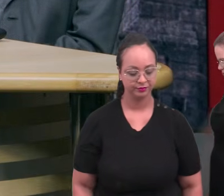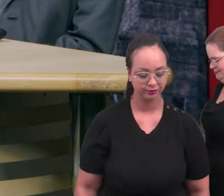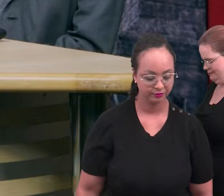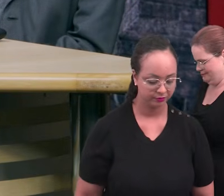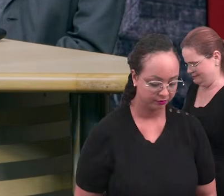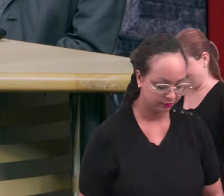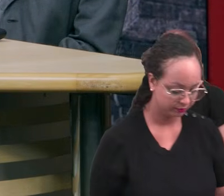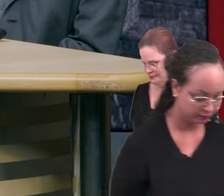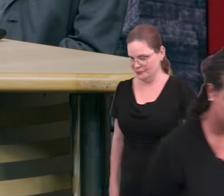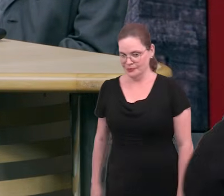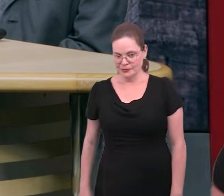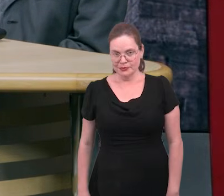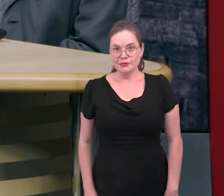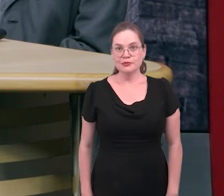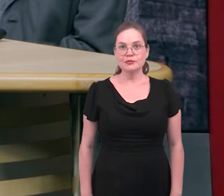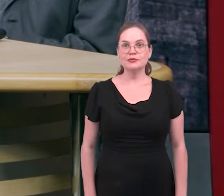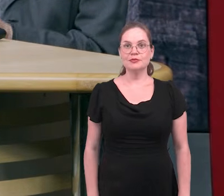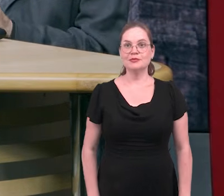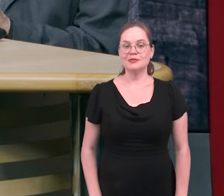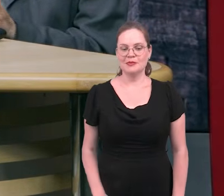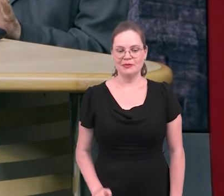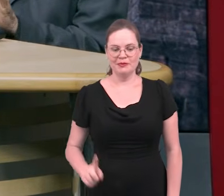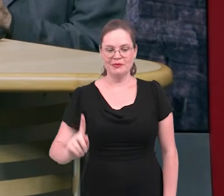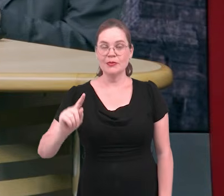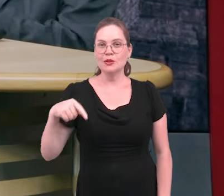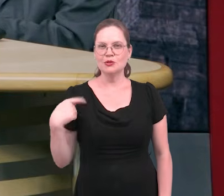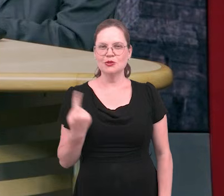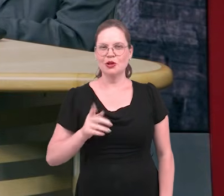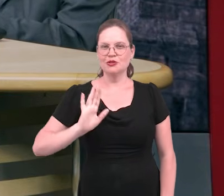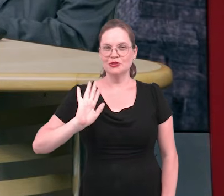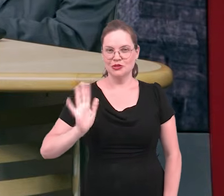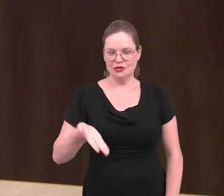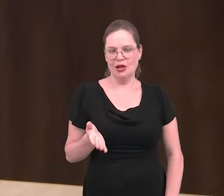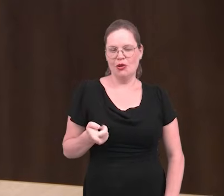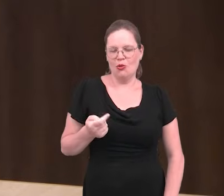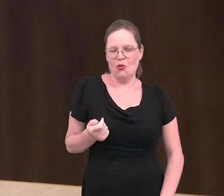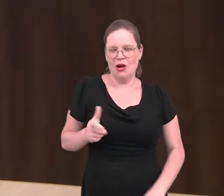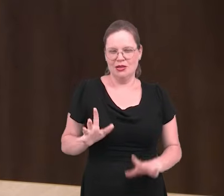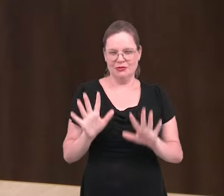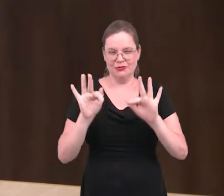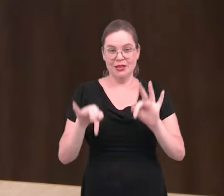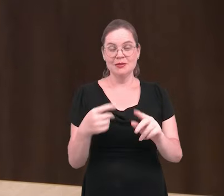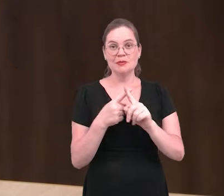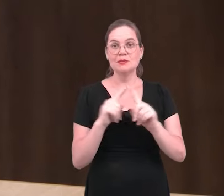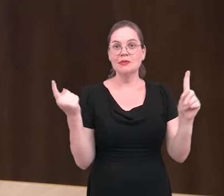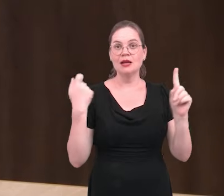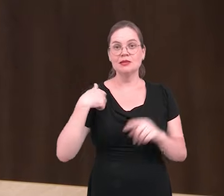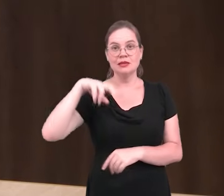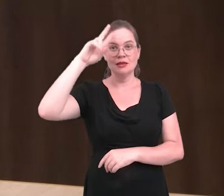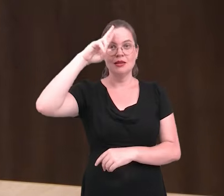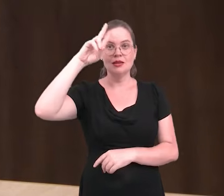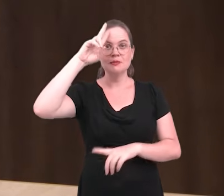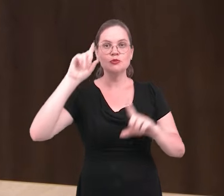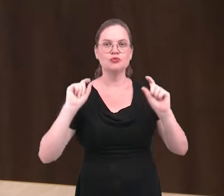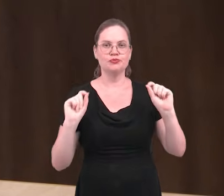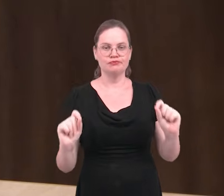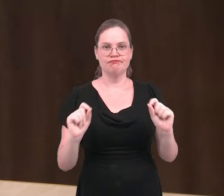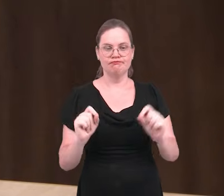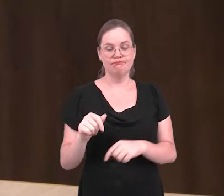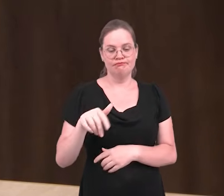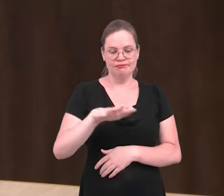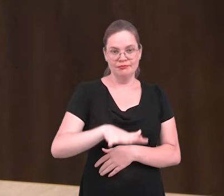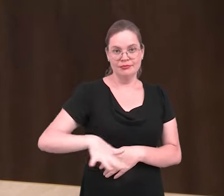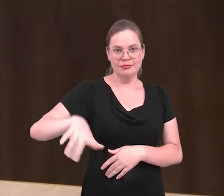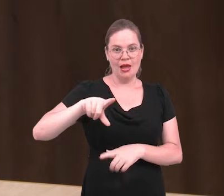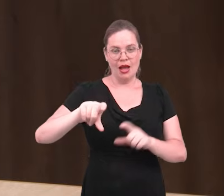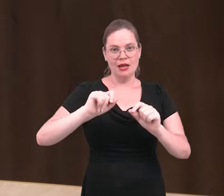no final do nosso tempo. Só lembrando aqui, voltando aqui a o Tribunal do